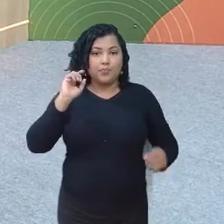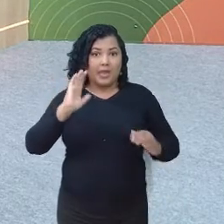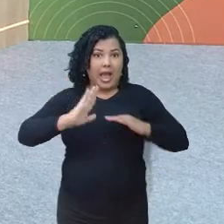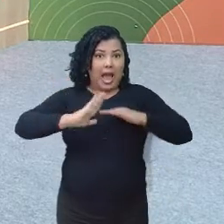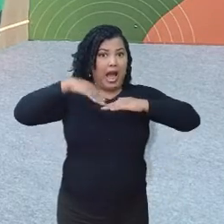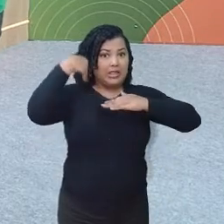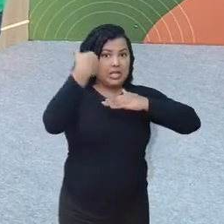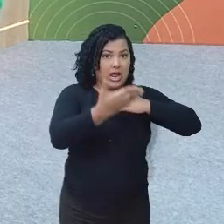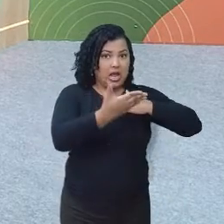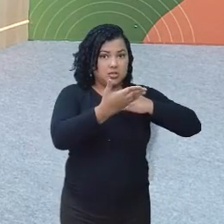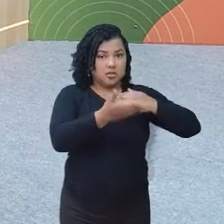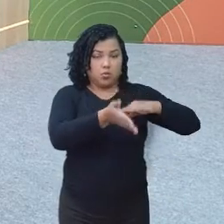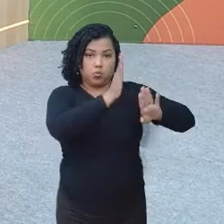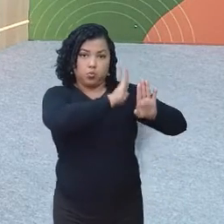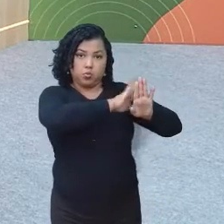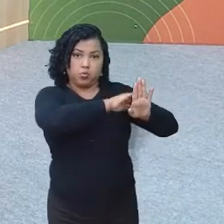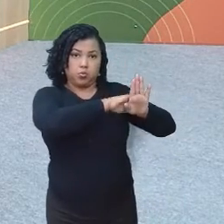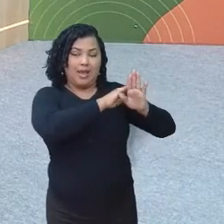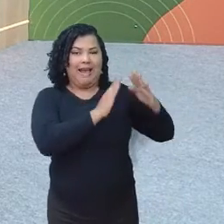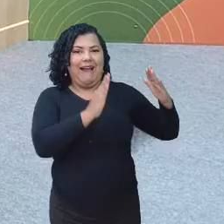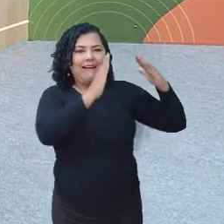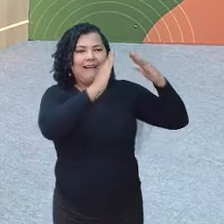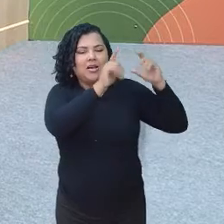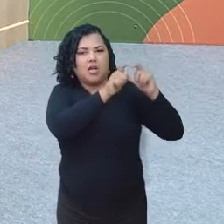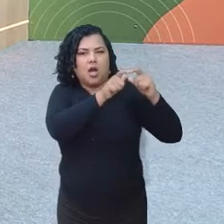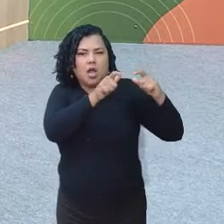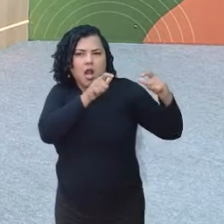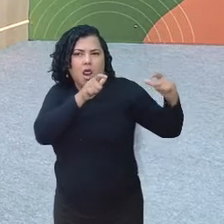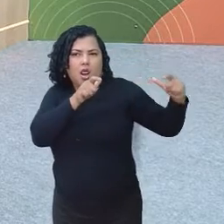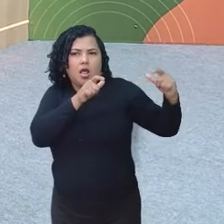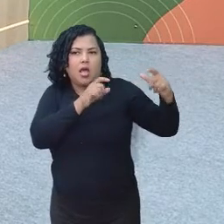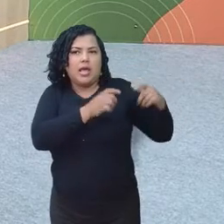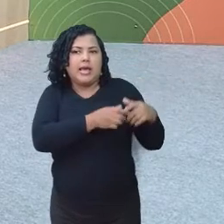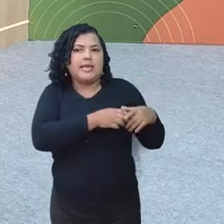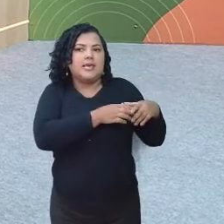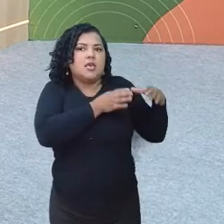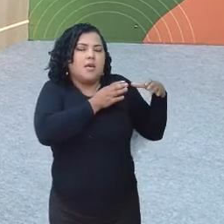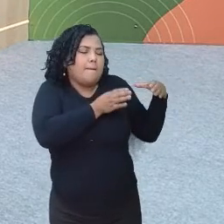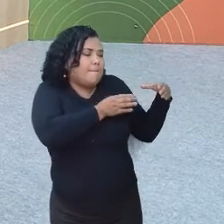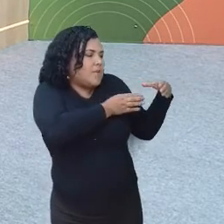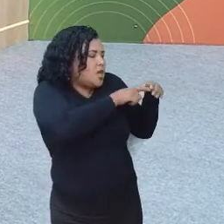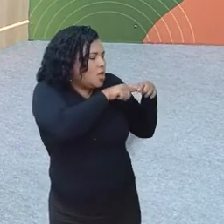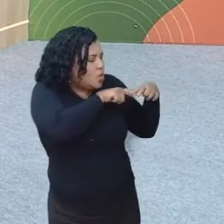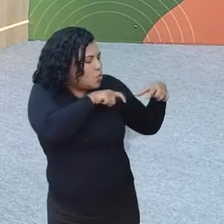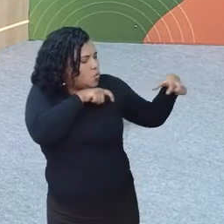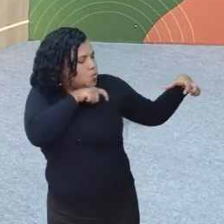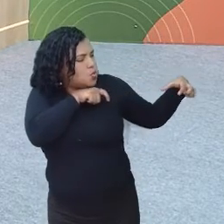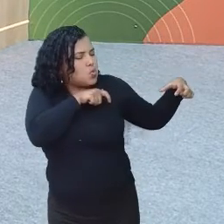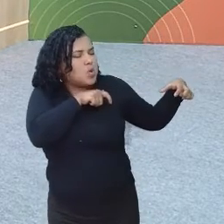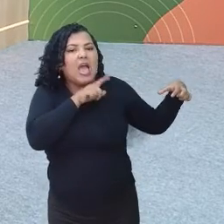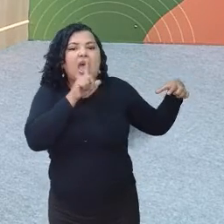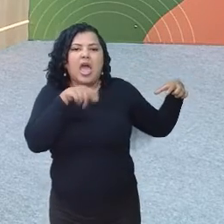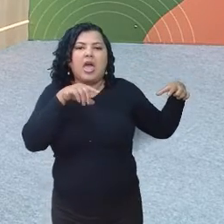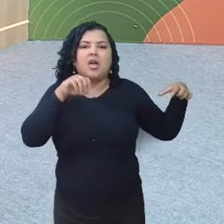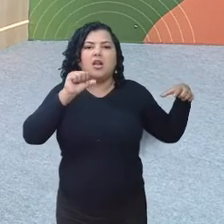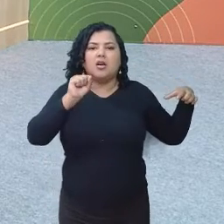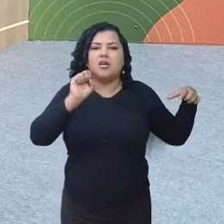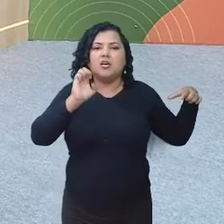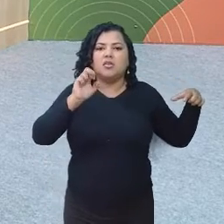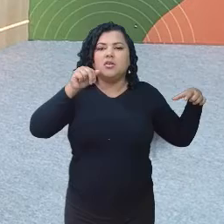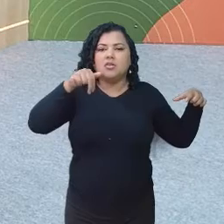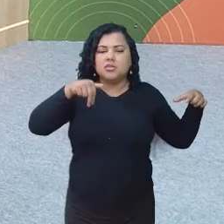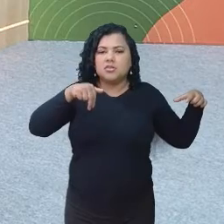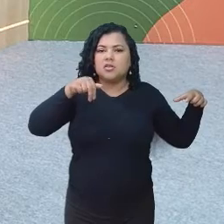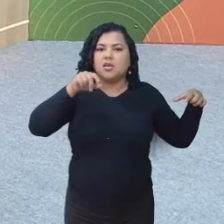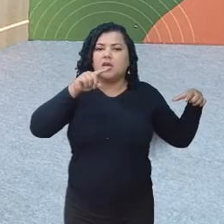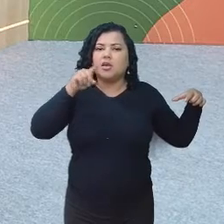que a Casa Grande ela era mais estruturada, porém a senzala era um corredor, né, uma construção, tipo